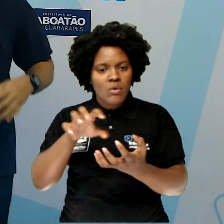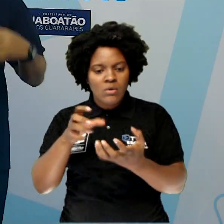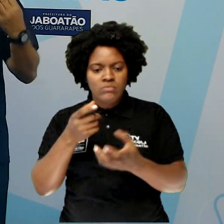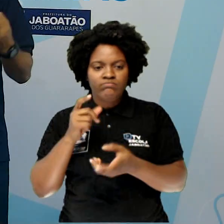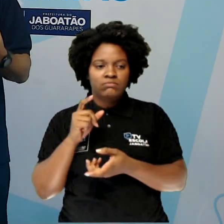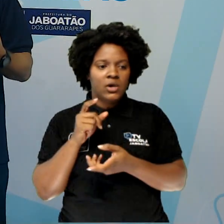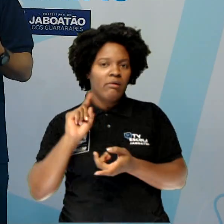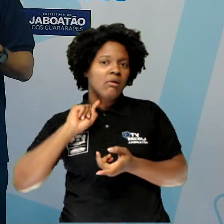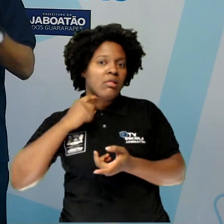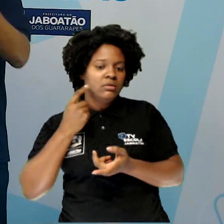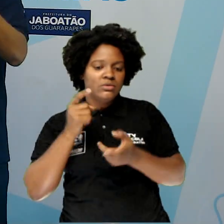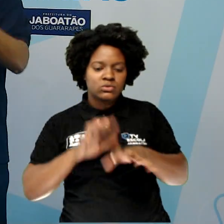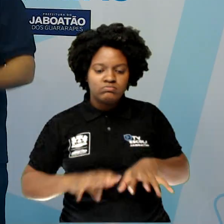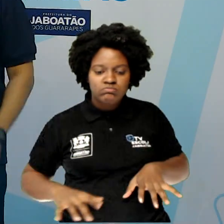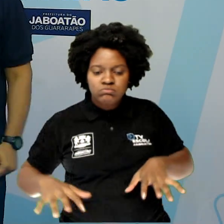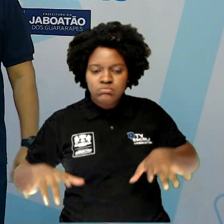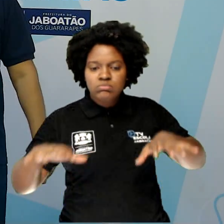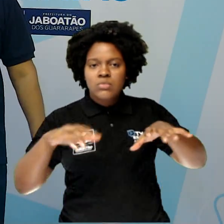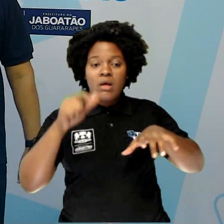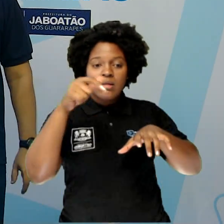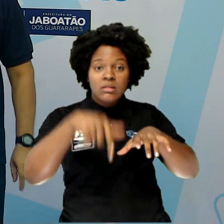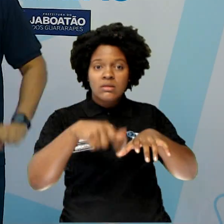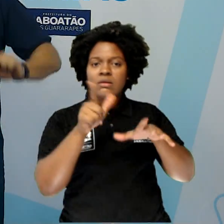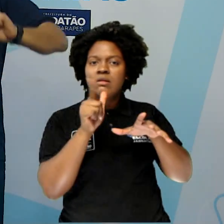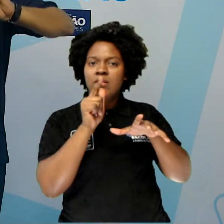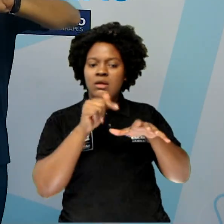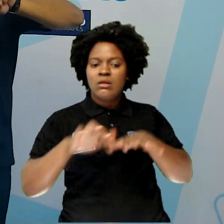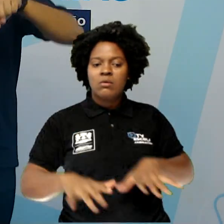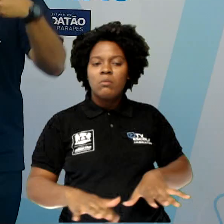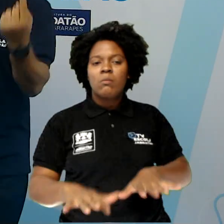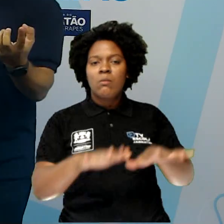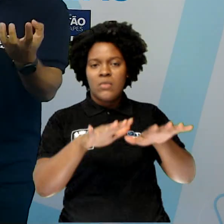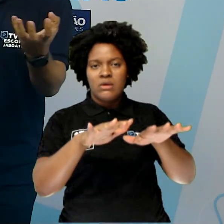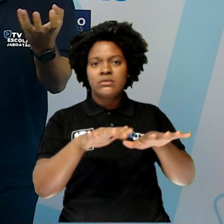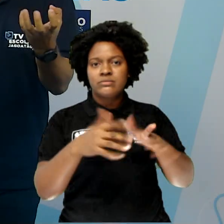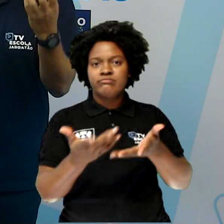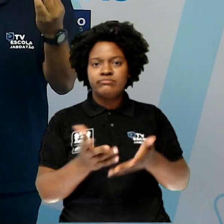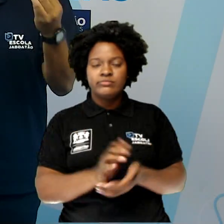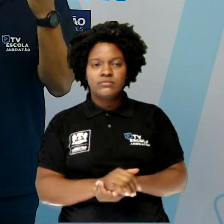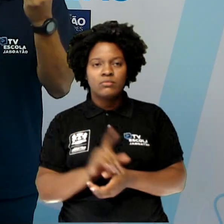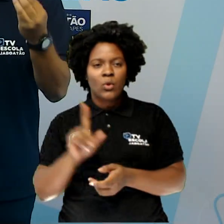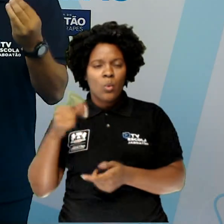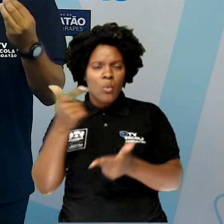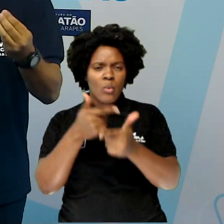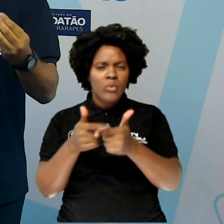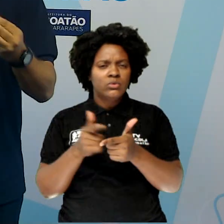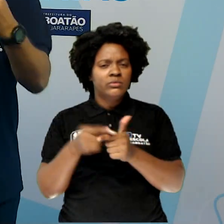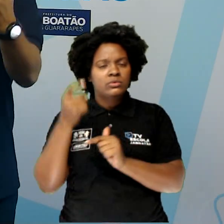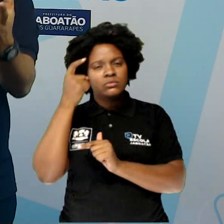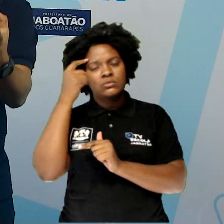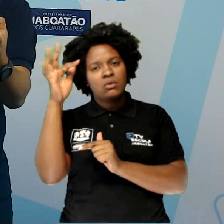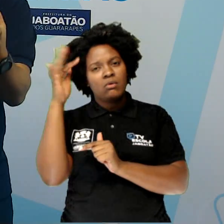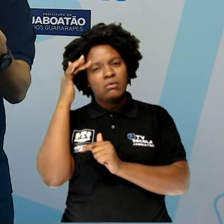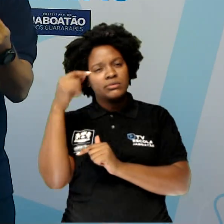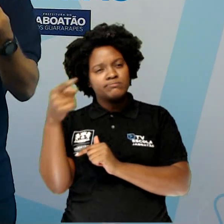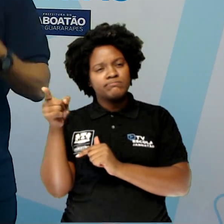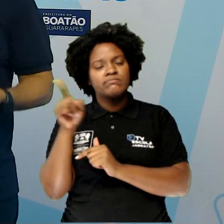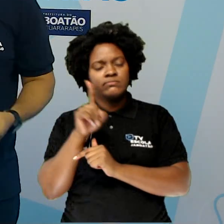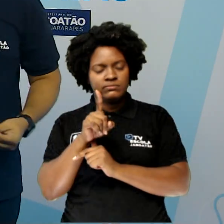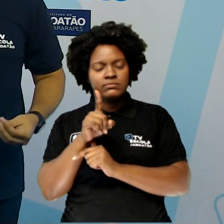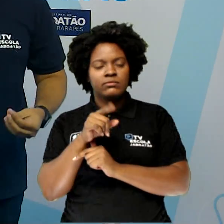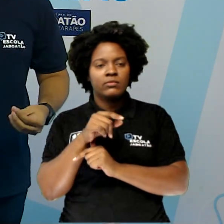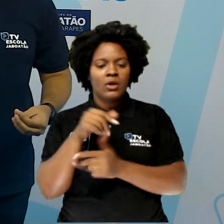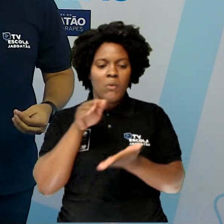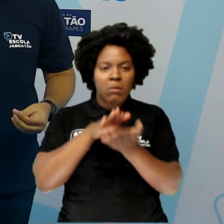de lixo. Isso é algo que a gente deve pensar. Uma outra coisa também que eu queria refletir, que você refletisse sobre essa questão